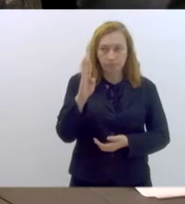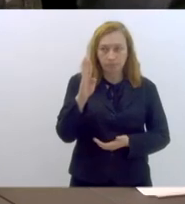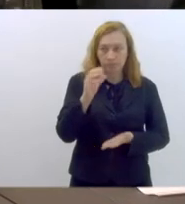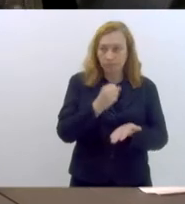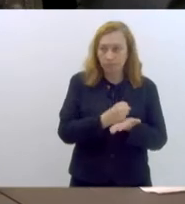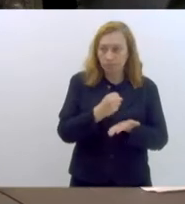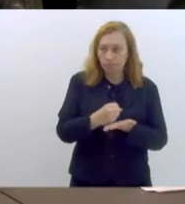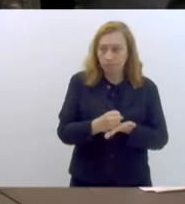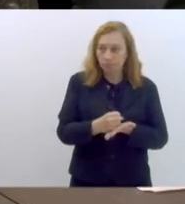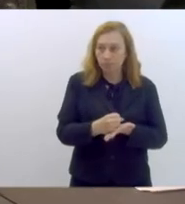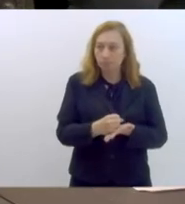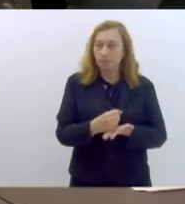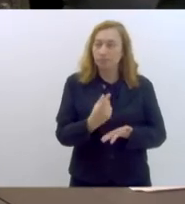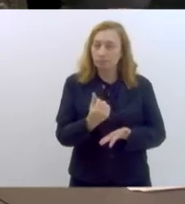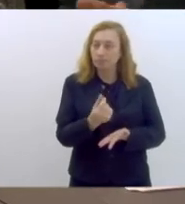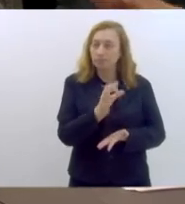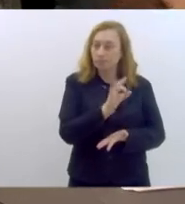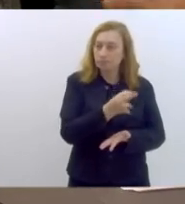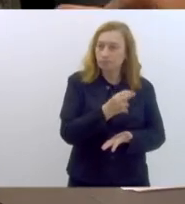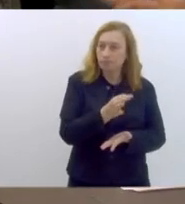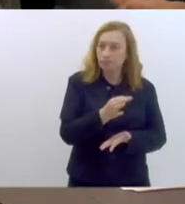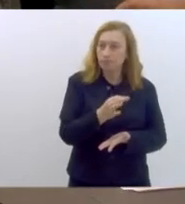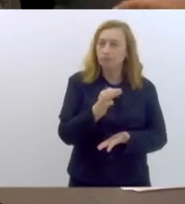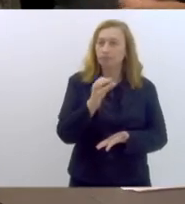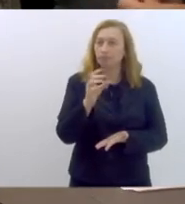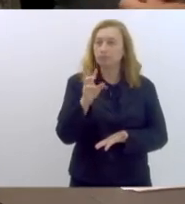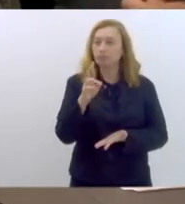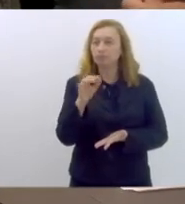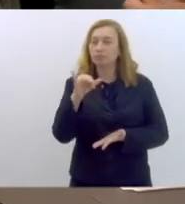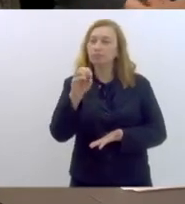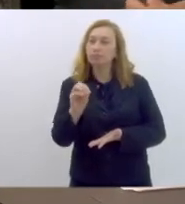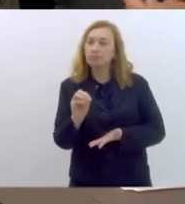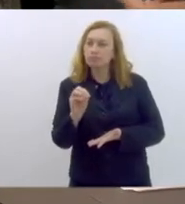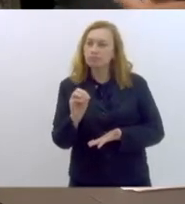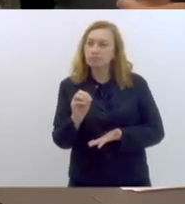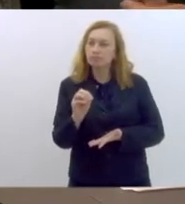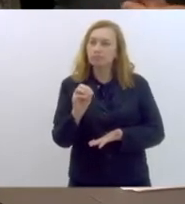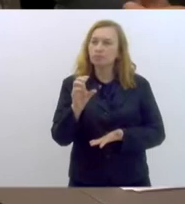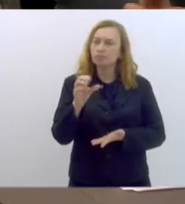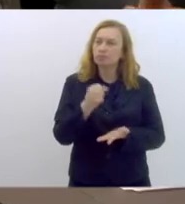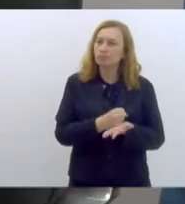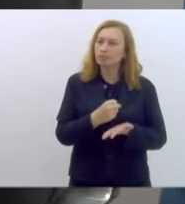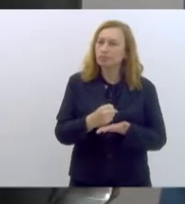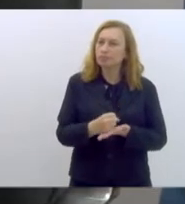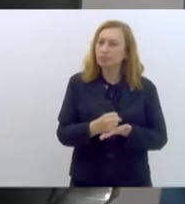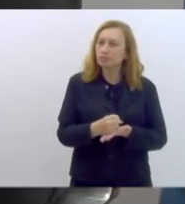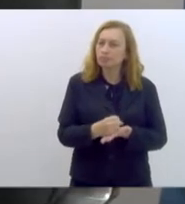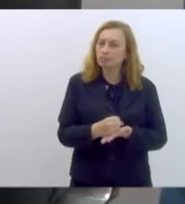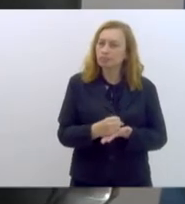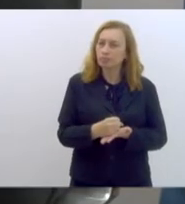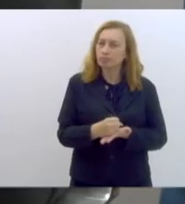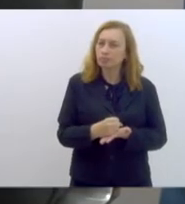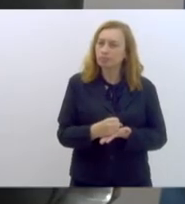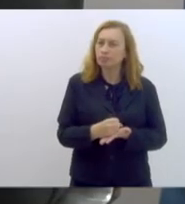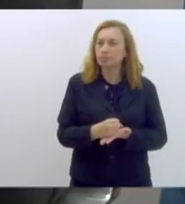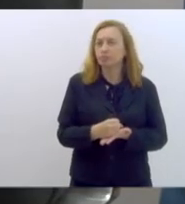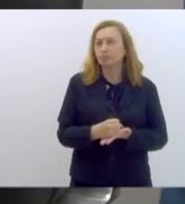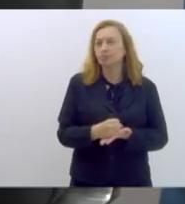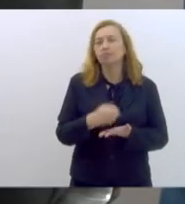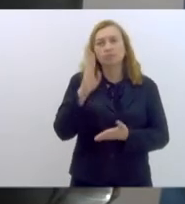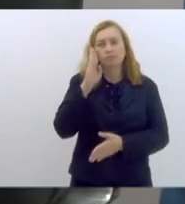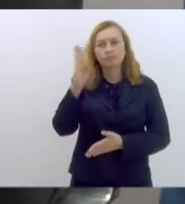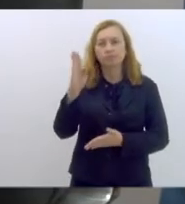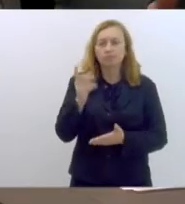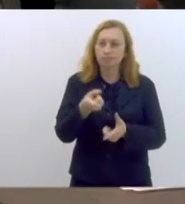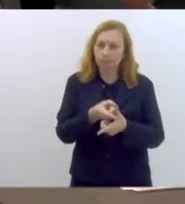contrato original, a coluna resíduo contratual. E aí, o saldo operacional original é o que eu chamo principal